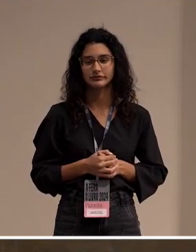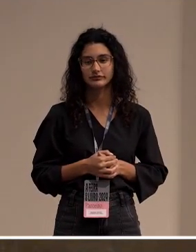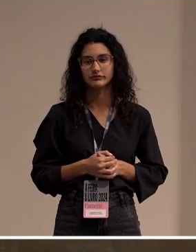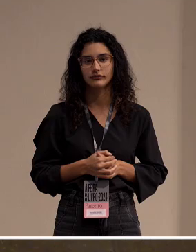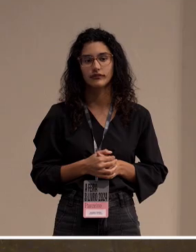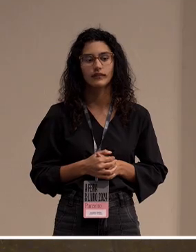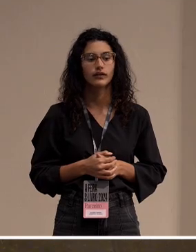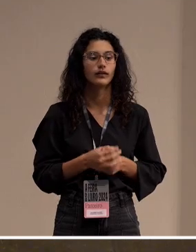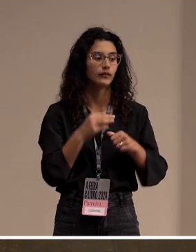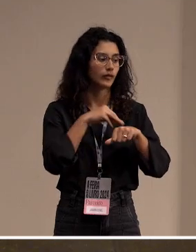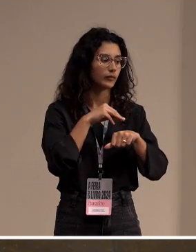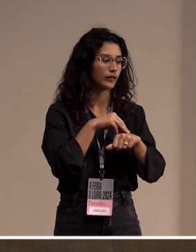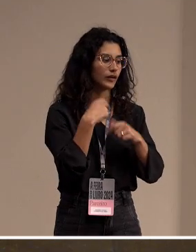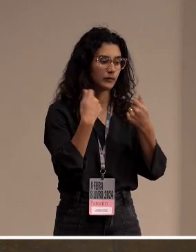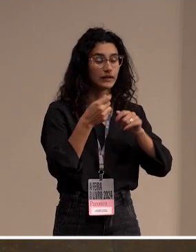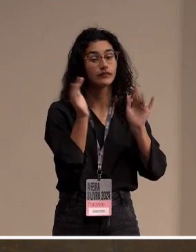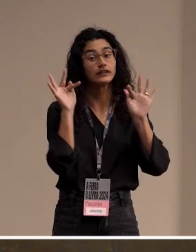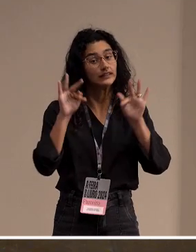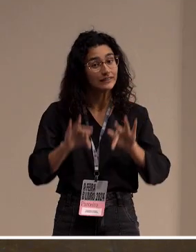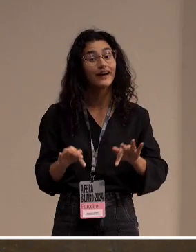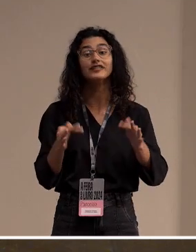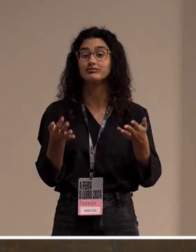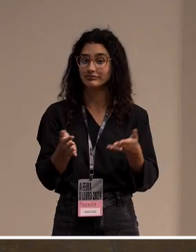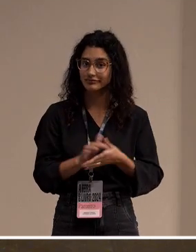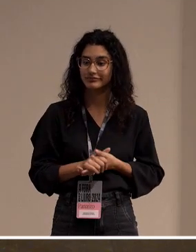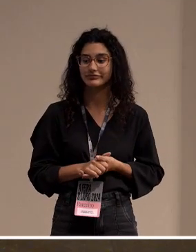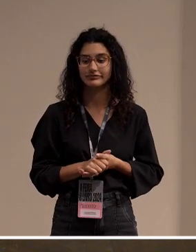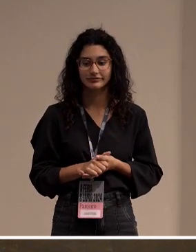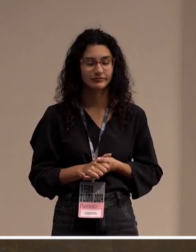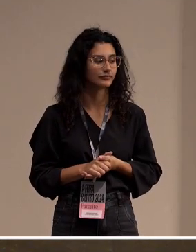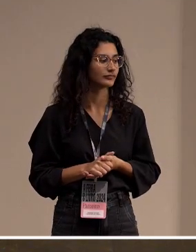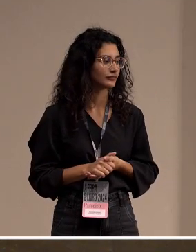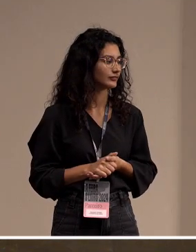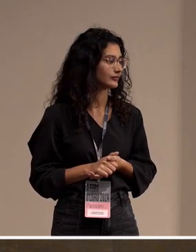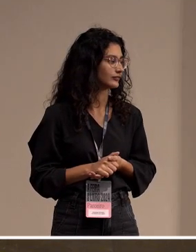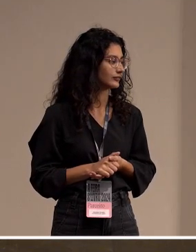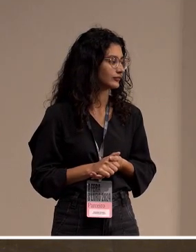Em algum momento, a gente precisa acabar, não é mesmo, gente?